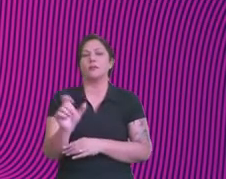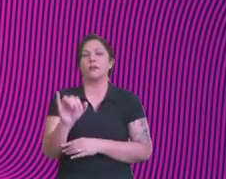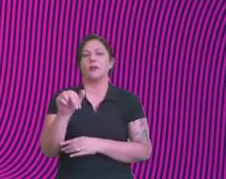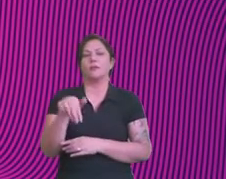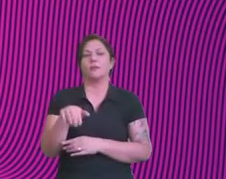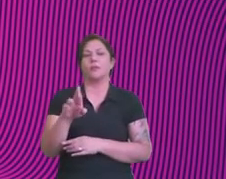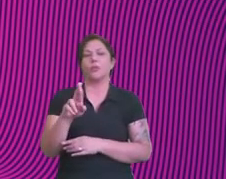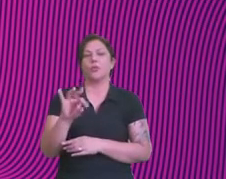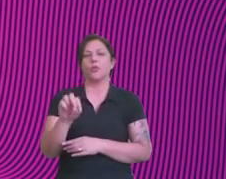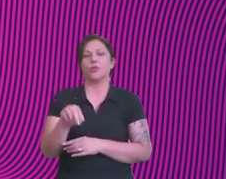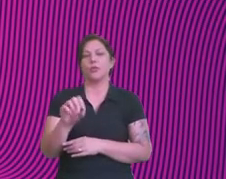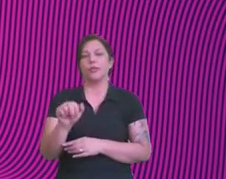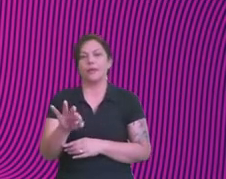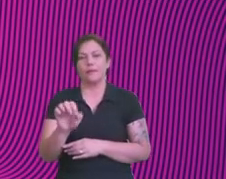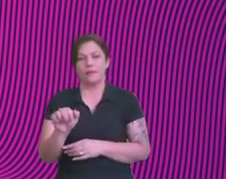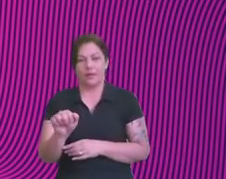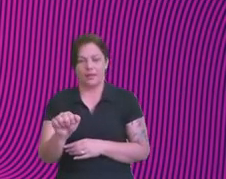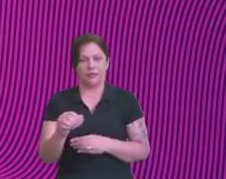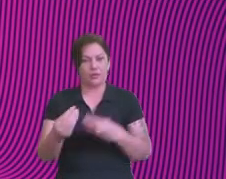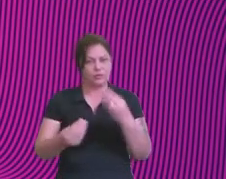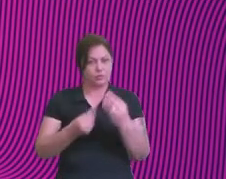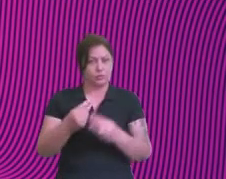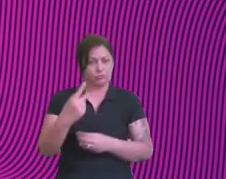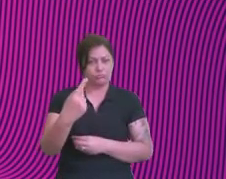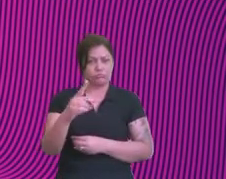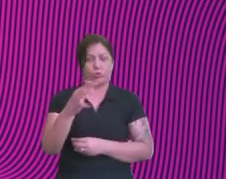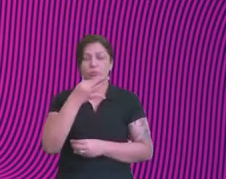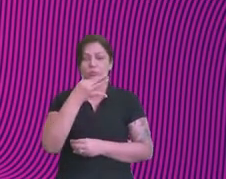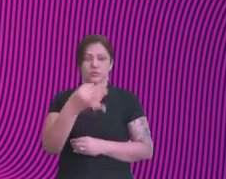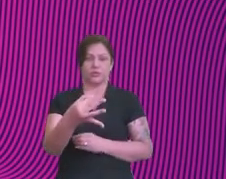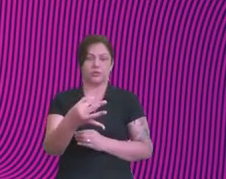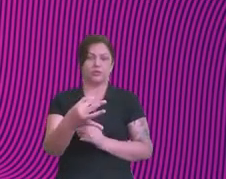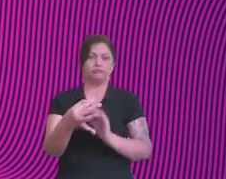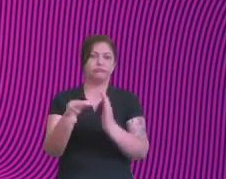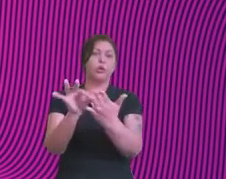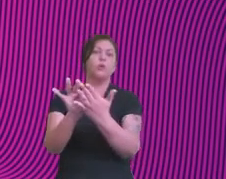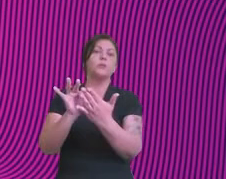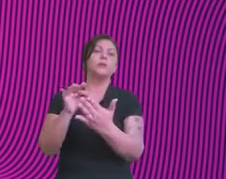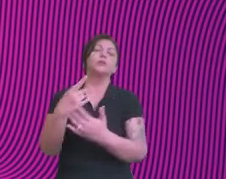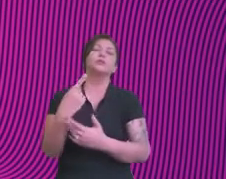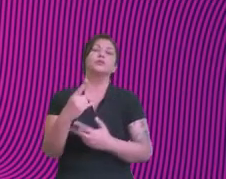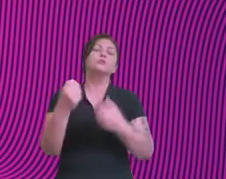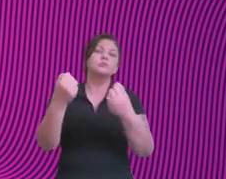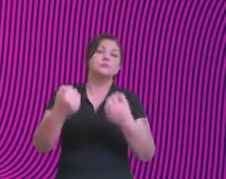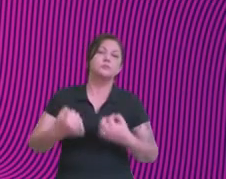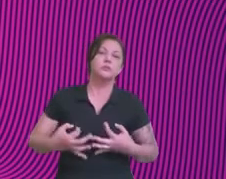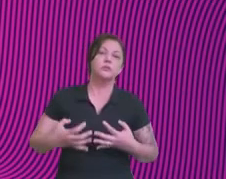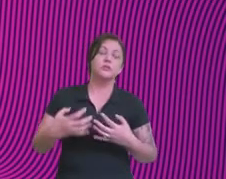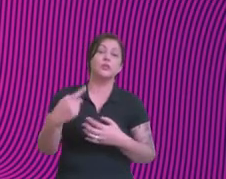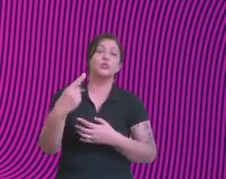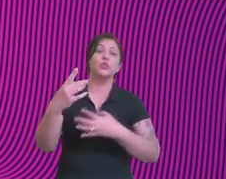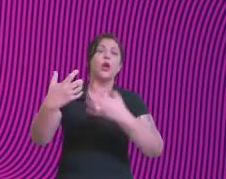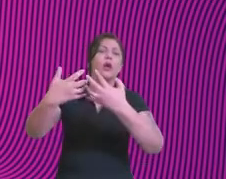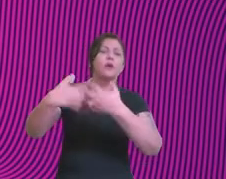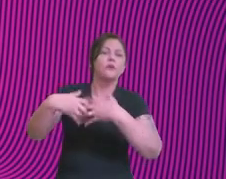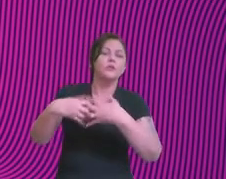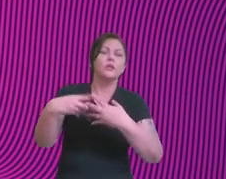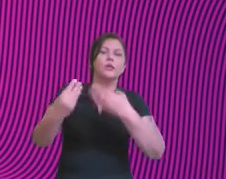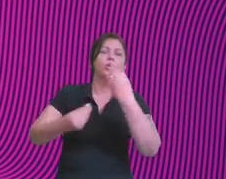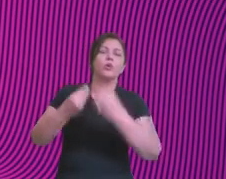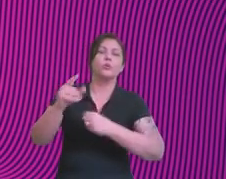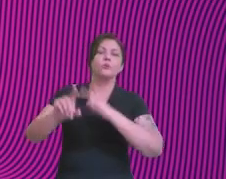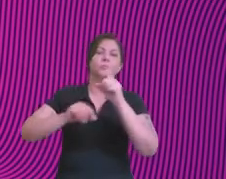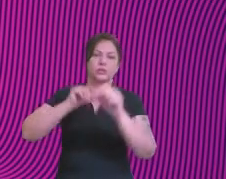são para você os biomarcadores mais importantes para essa escolha, né? Porque imunoterapia não é